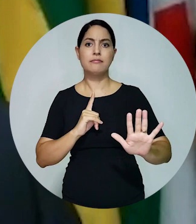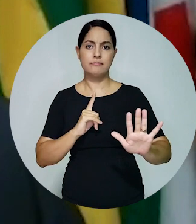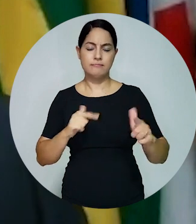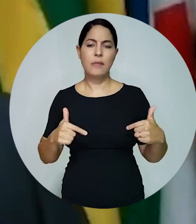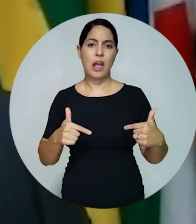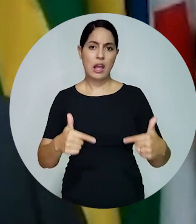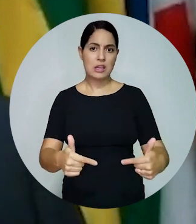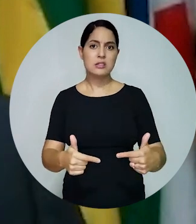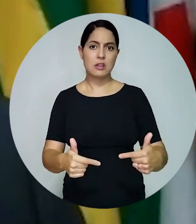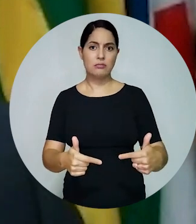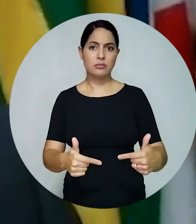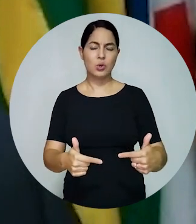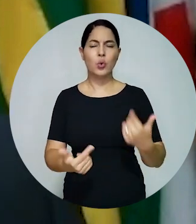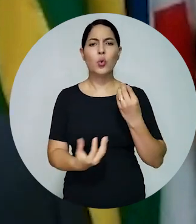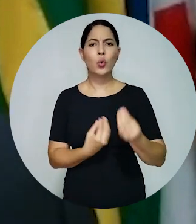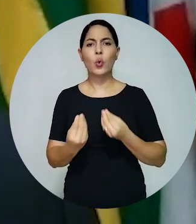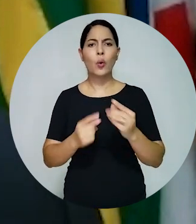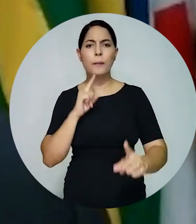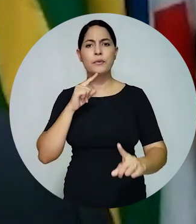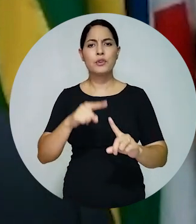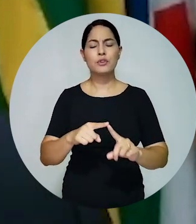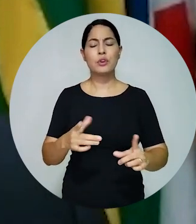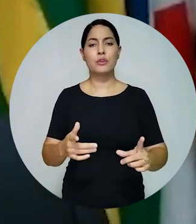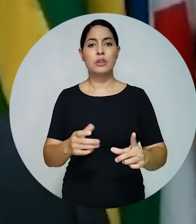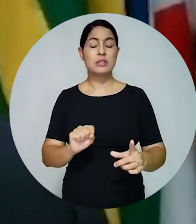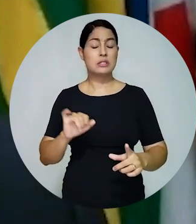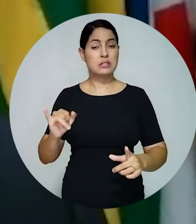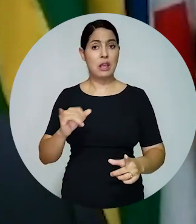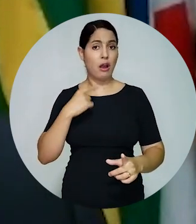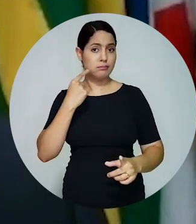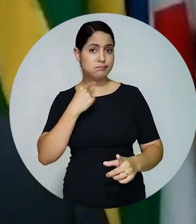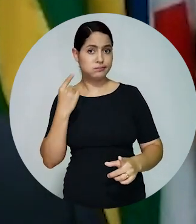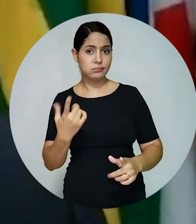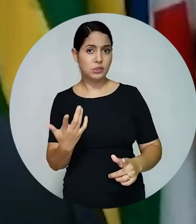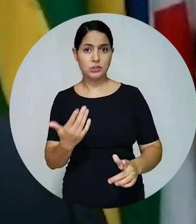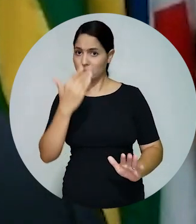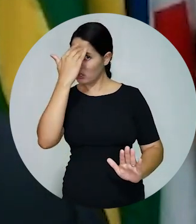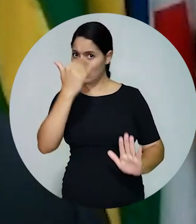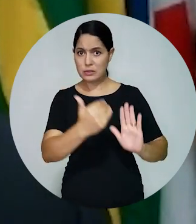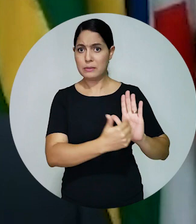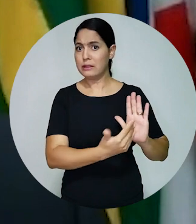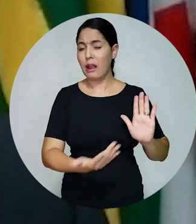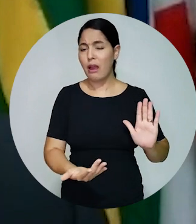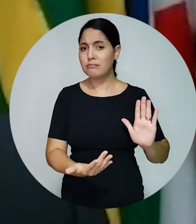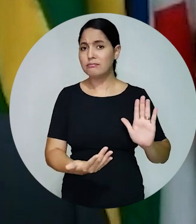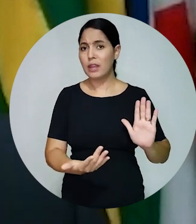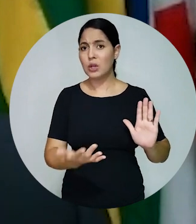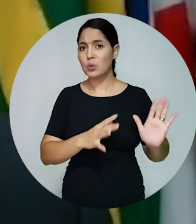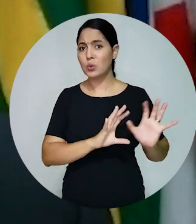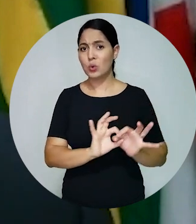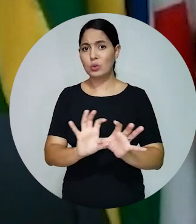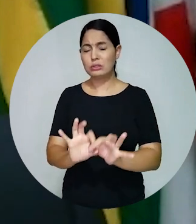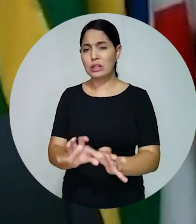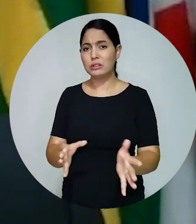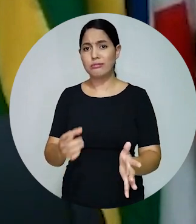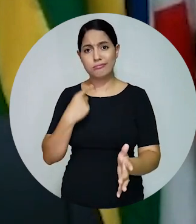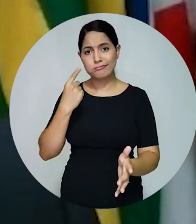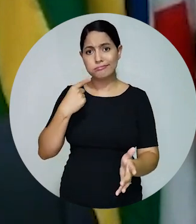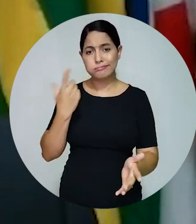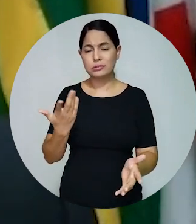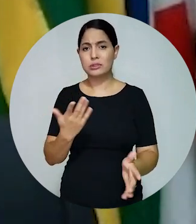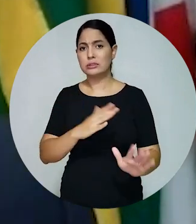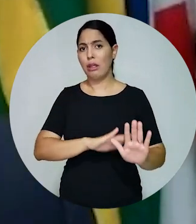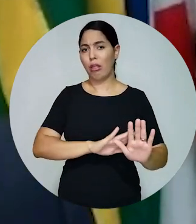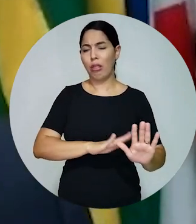eficiente, objetiva e pontual a sua parte, processando disciplinarmente colegas que